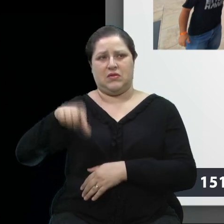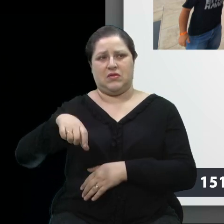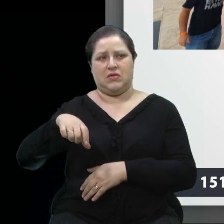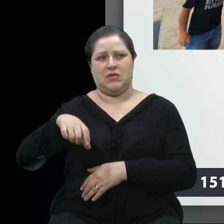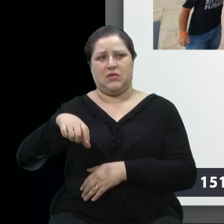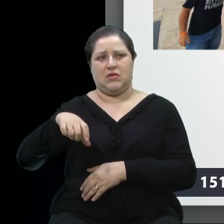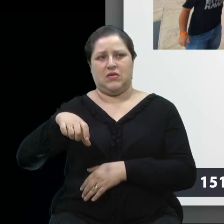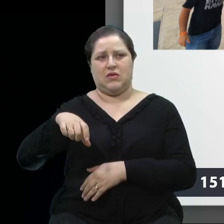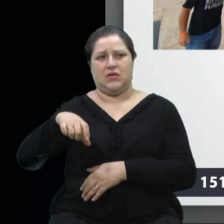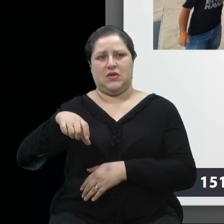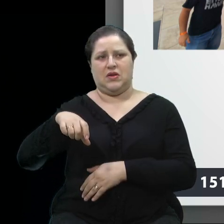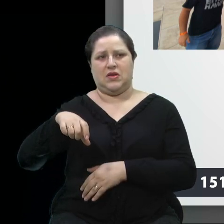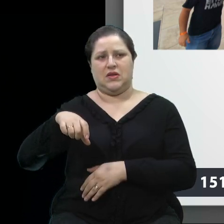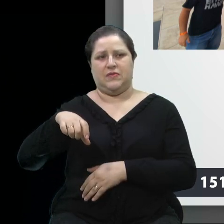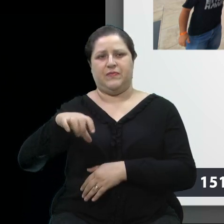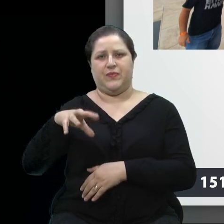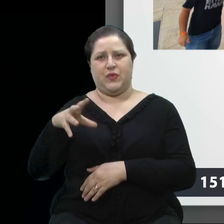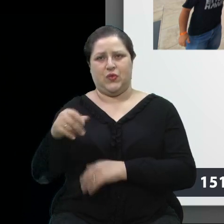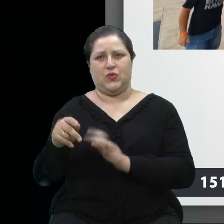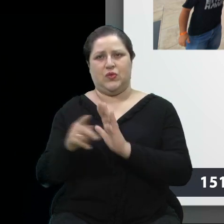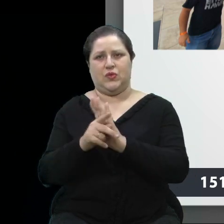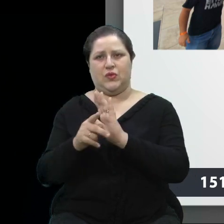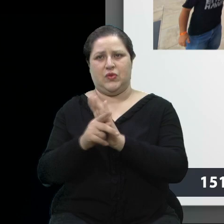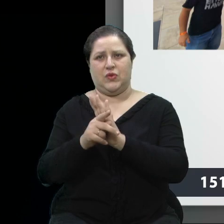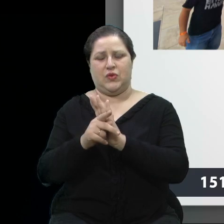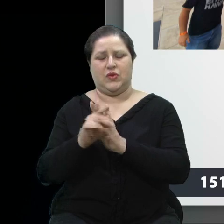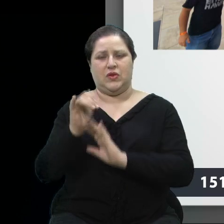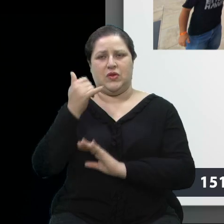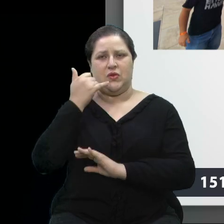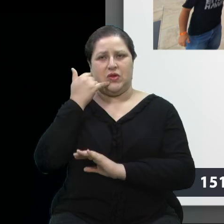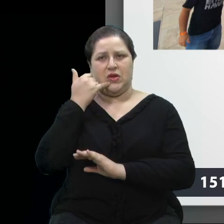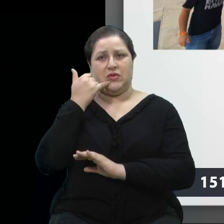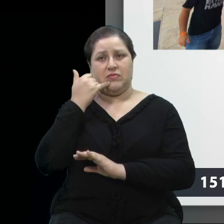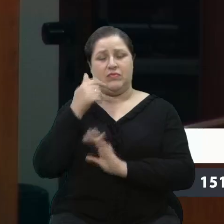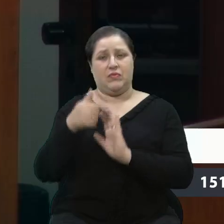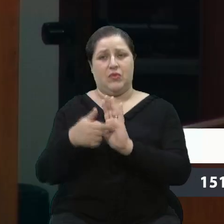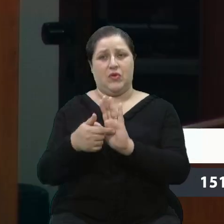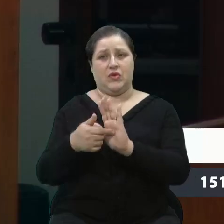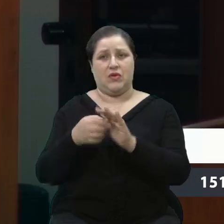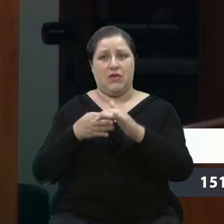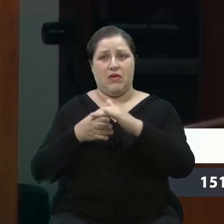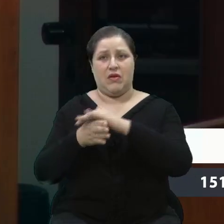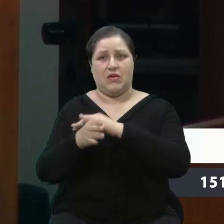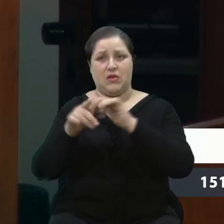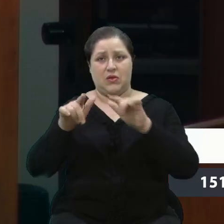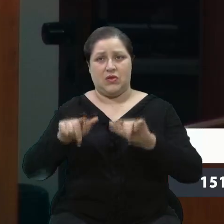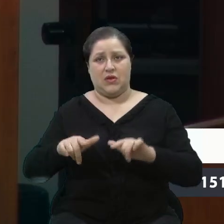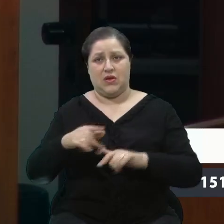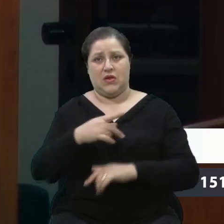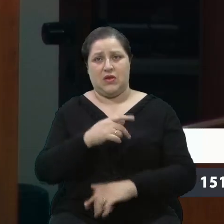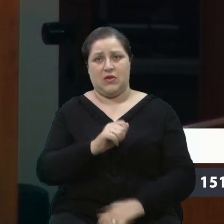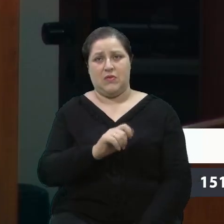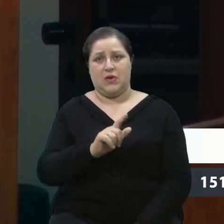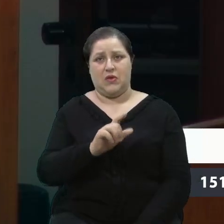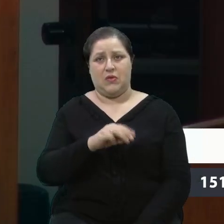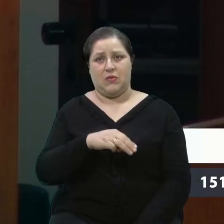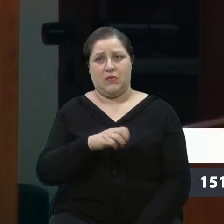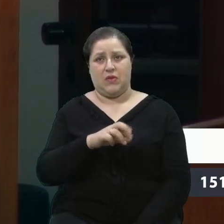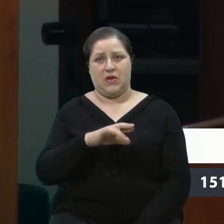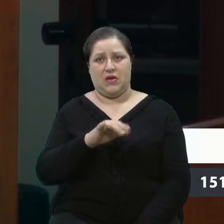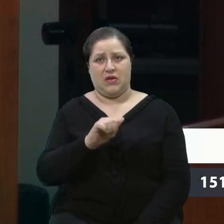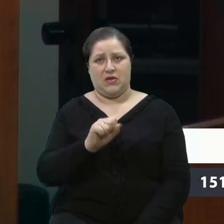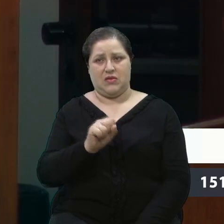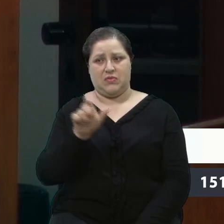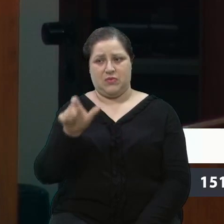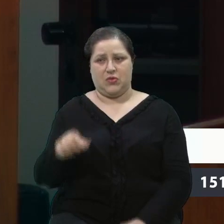celular. É tudo no celular. Eu vou dar um exemplo do que aconteceu na Arena do Palmeiras. Quando tu entra na Arena do Palmeiras, tem uma pessoa que te pergunta se é